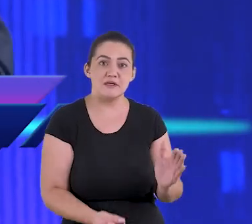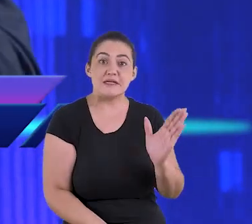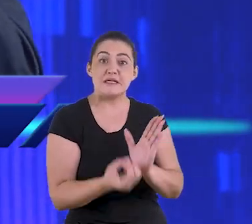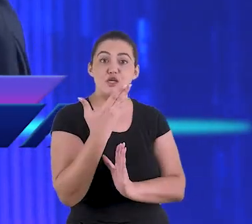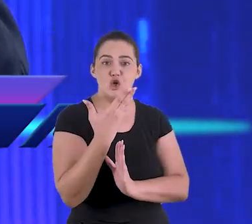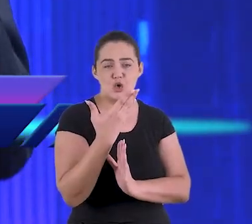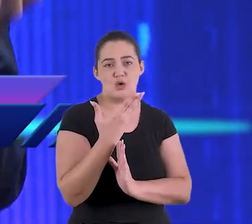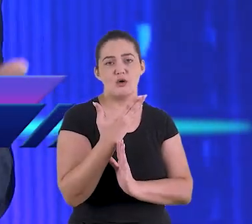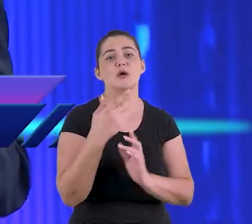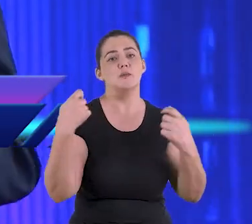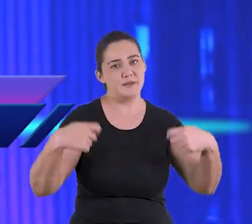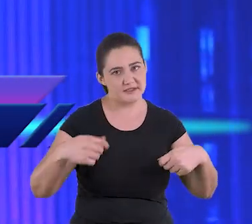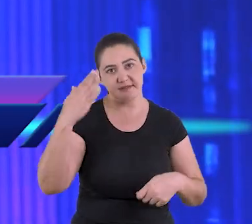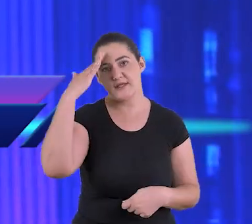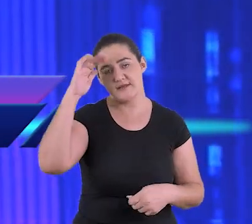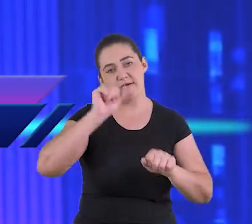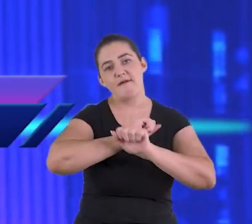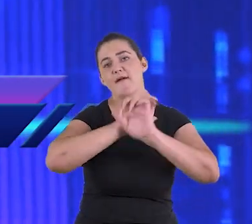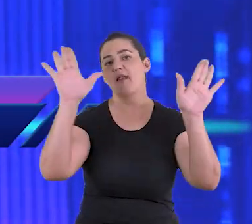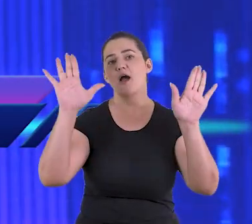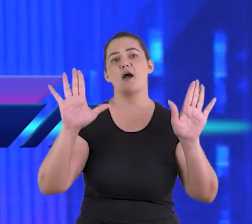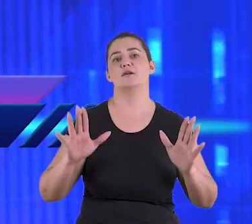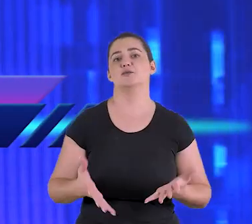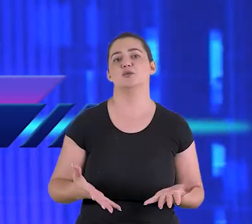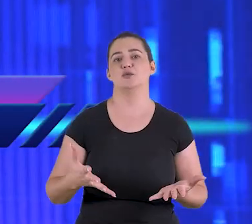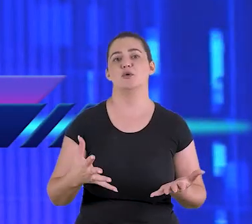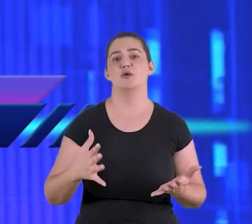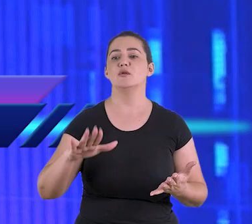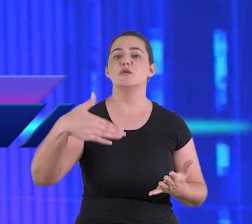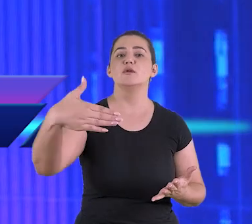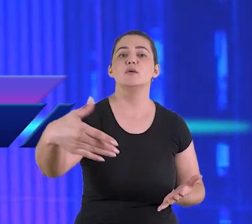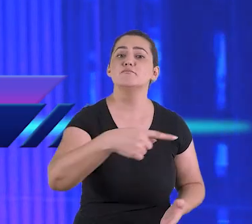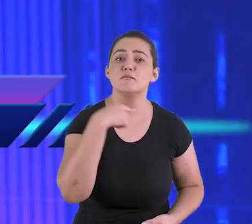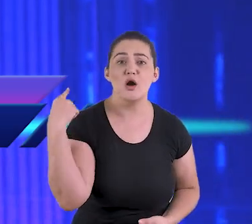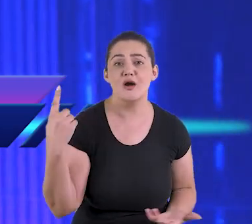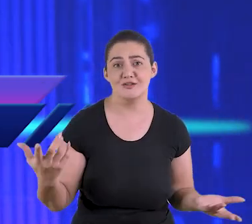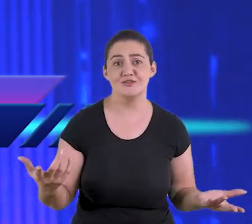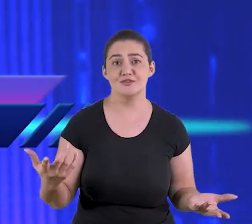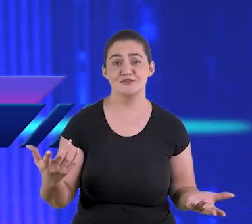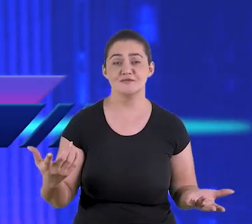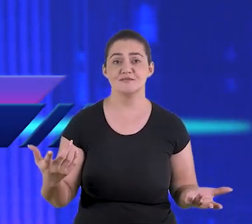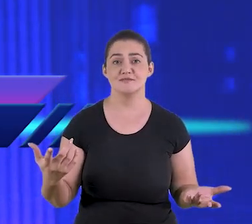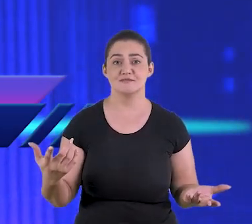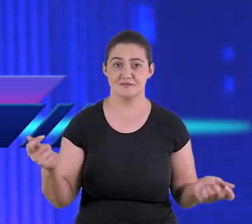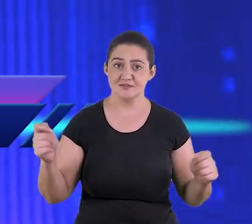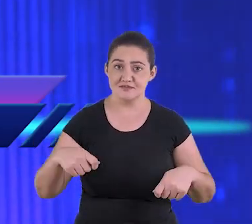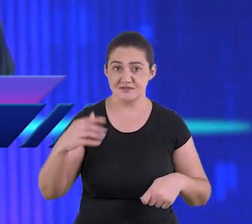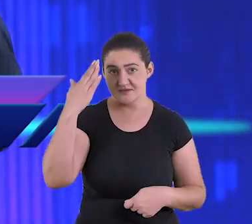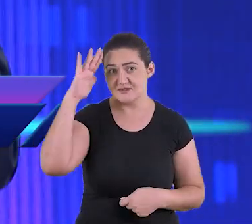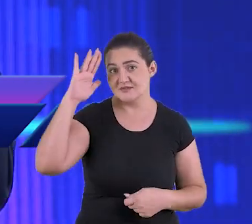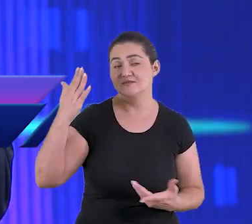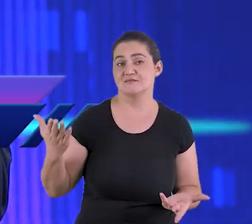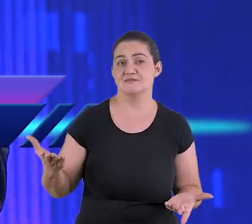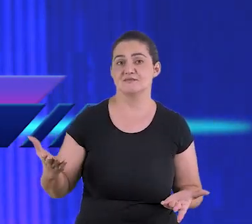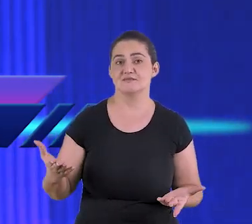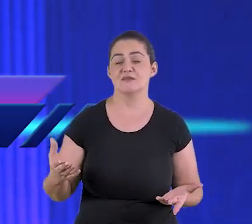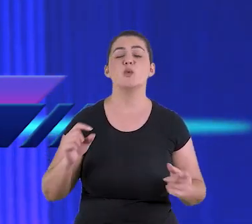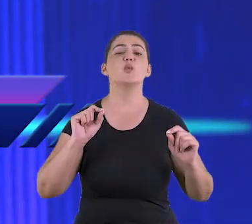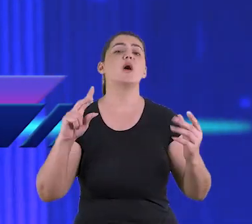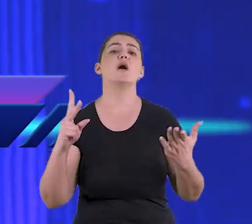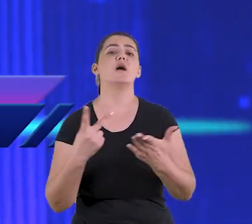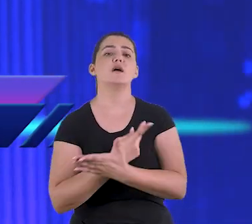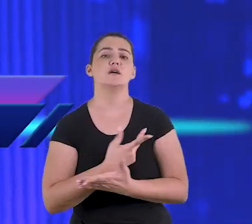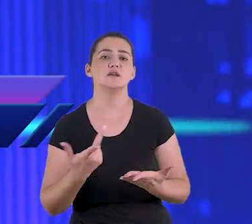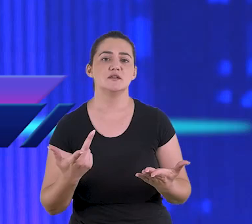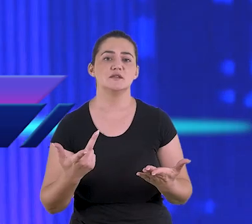mulher surgiram no mundo esclarece sobre o que acontece quando o ser humano morre